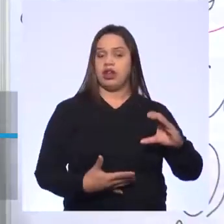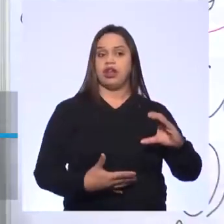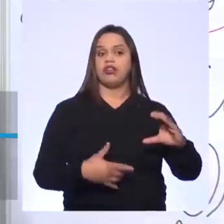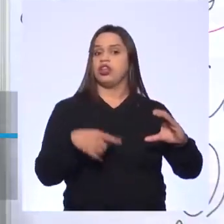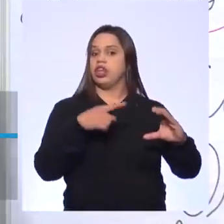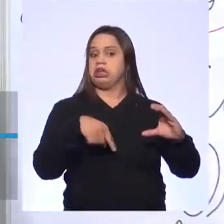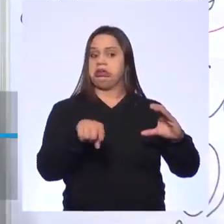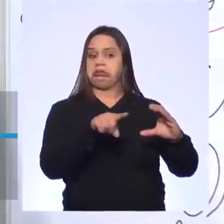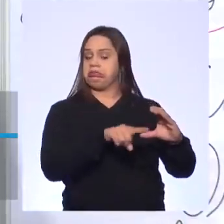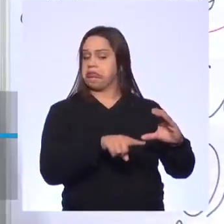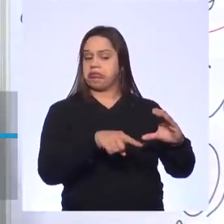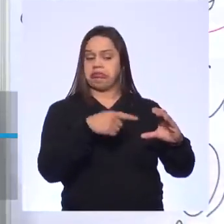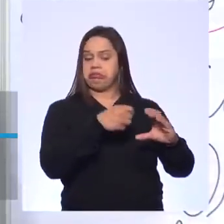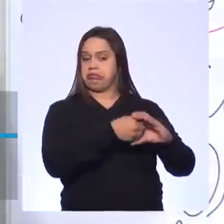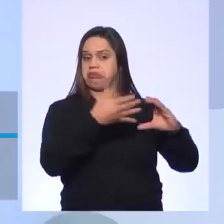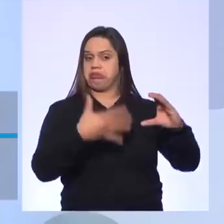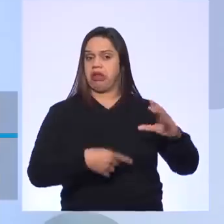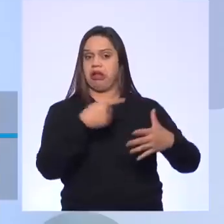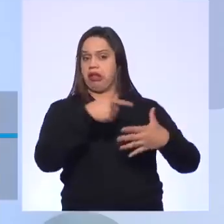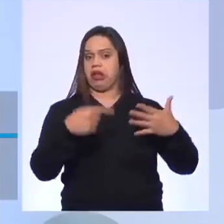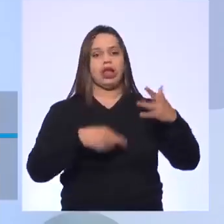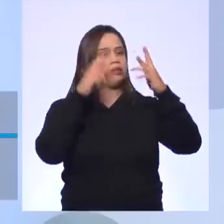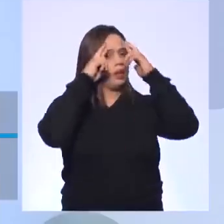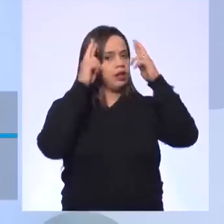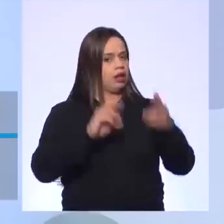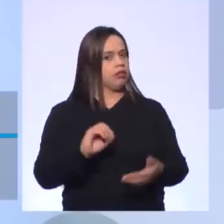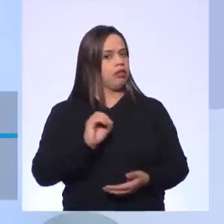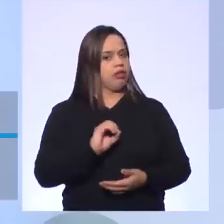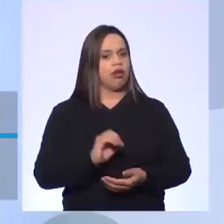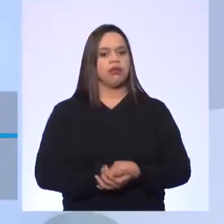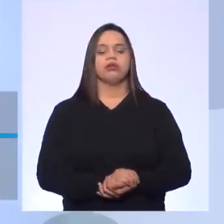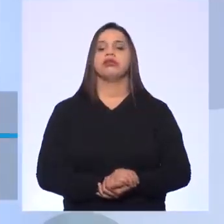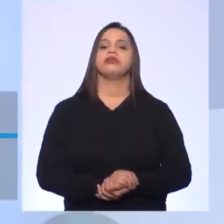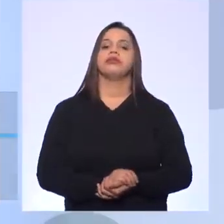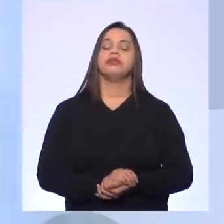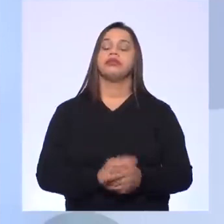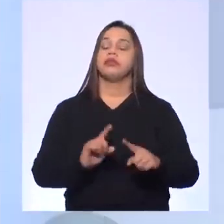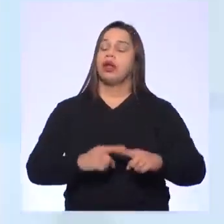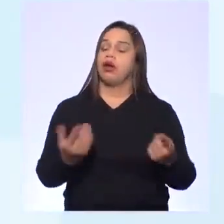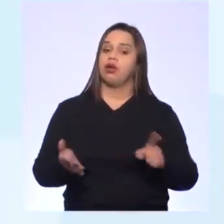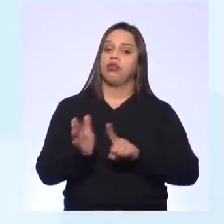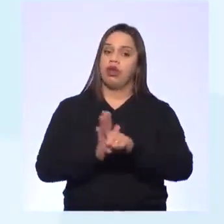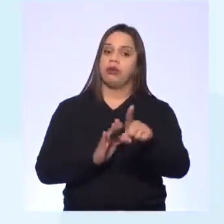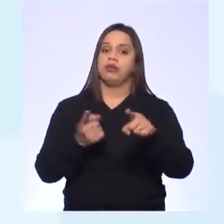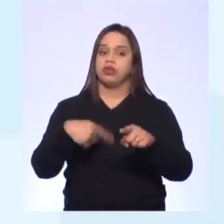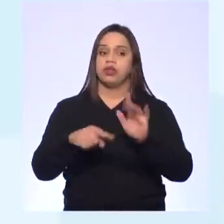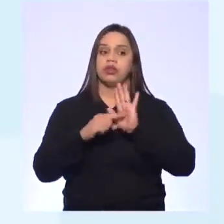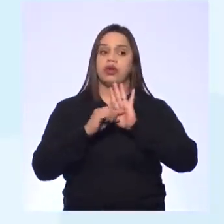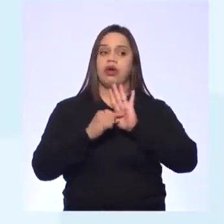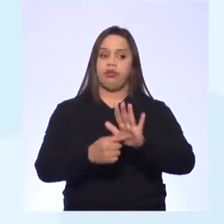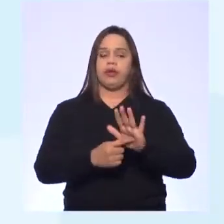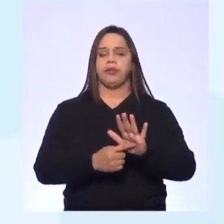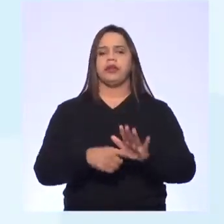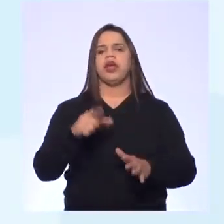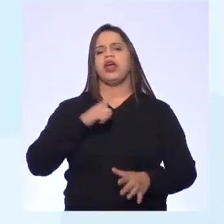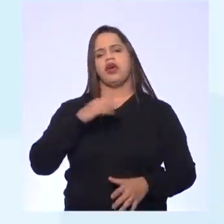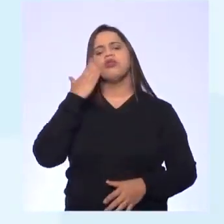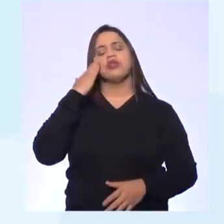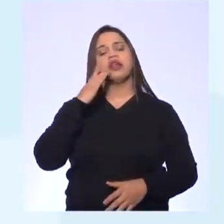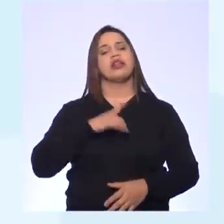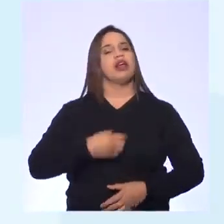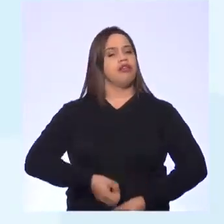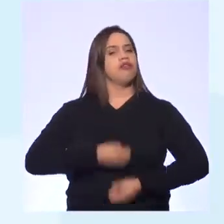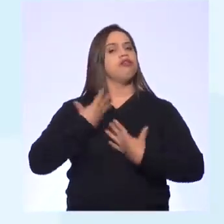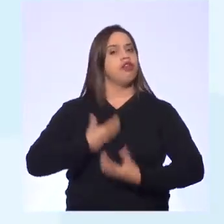muito bem respeitadas. Agora eu vou colocar para vocês uma questão. Sexto ano, eu sei que tem bastante informação, mas olha